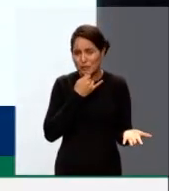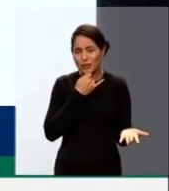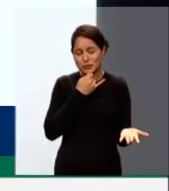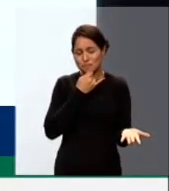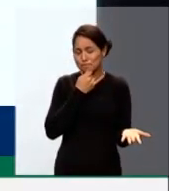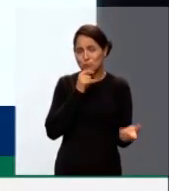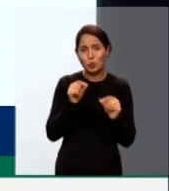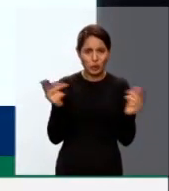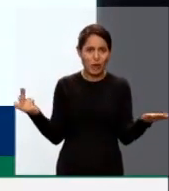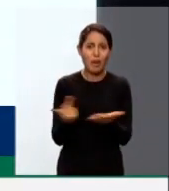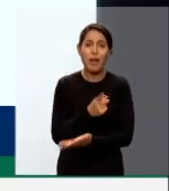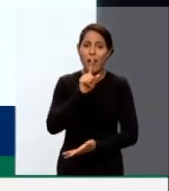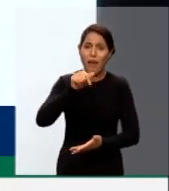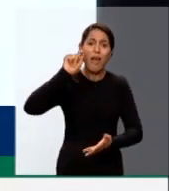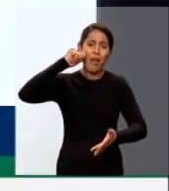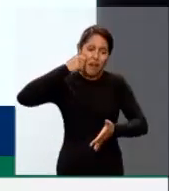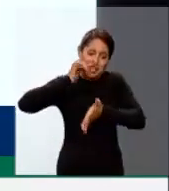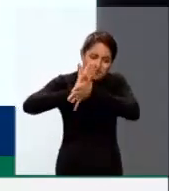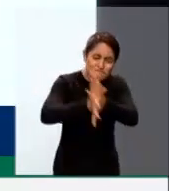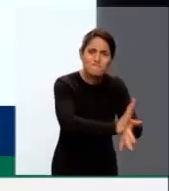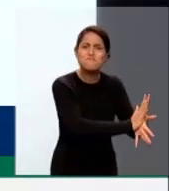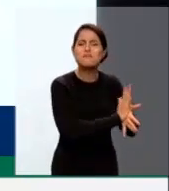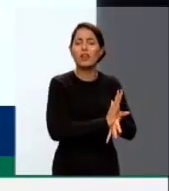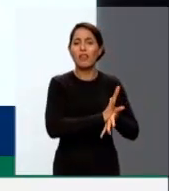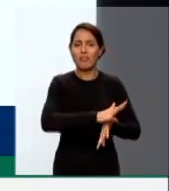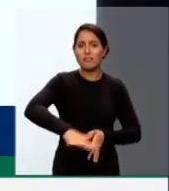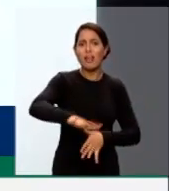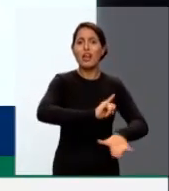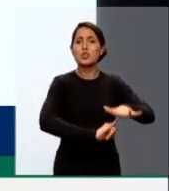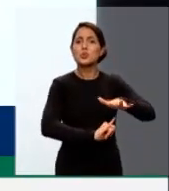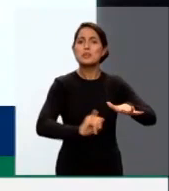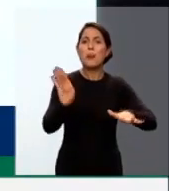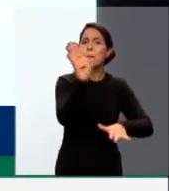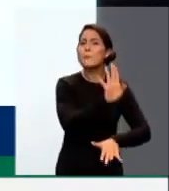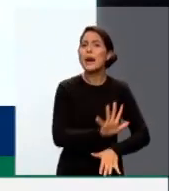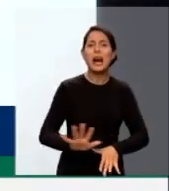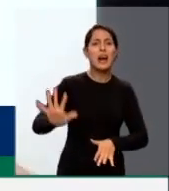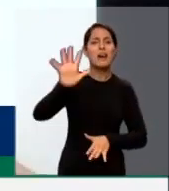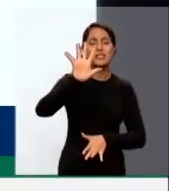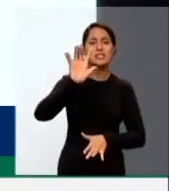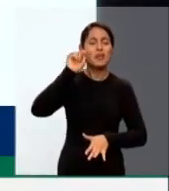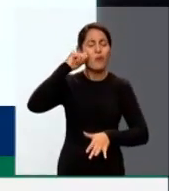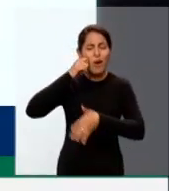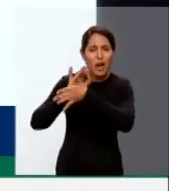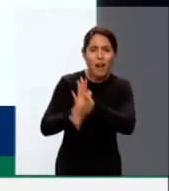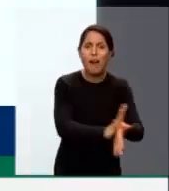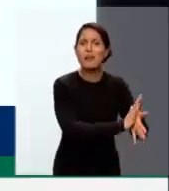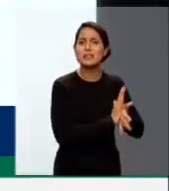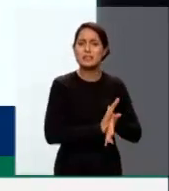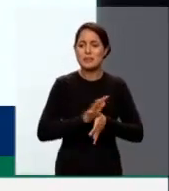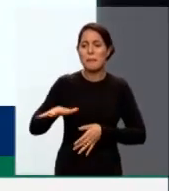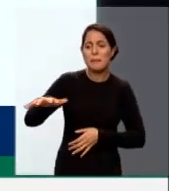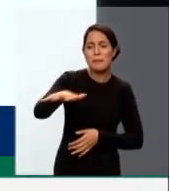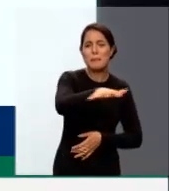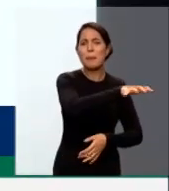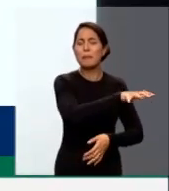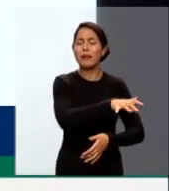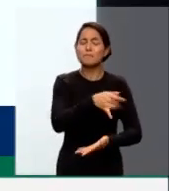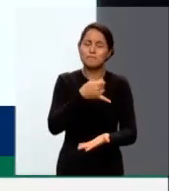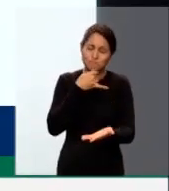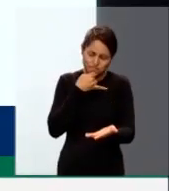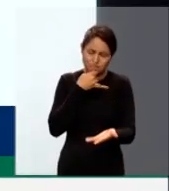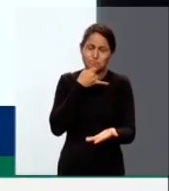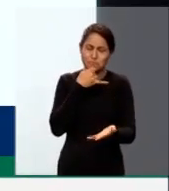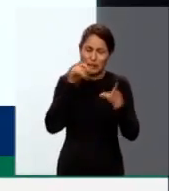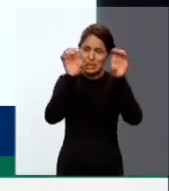uma realidade de racismo que estrutura todas as instituições brasileiras. Todos os espaços, infelizmente, estão permeados pela